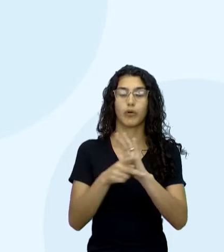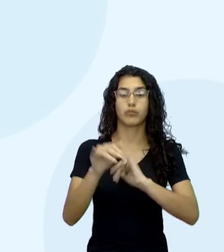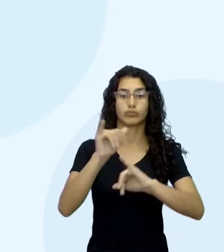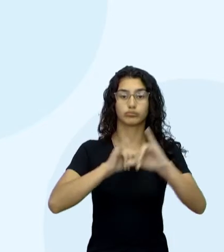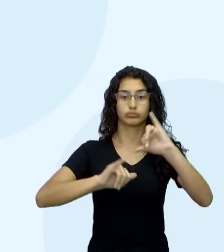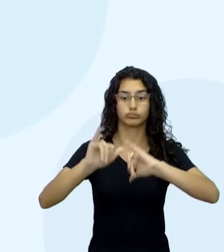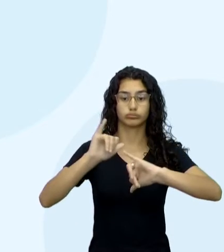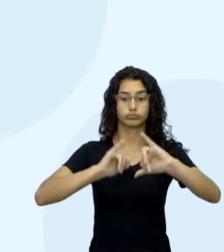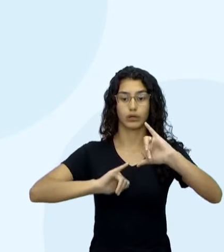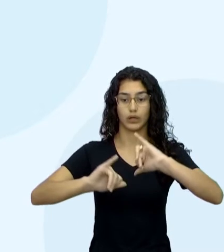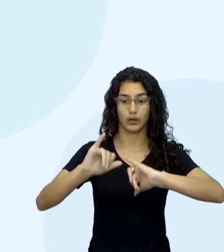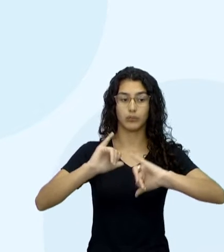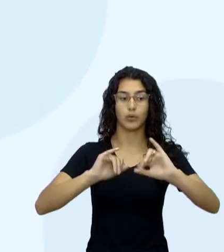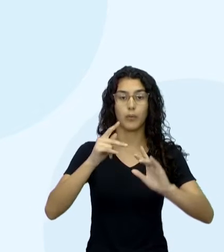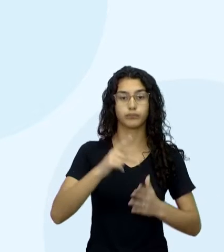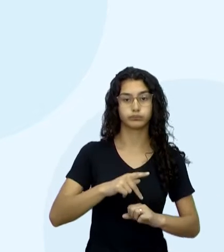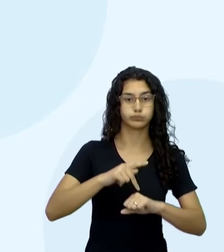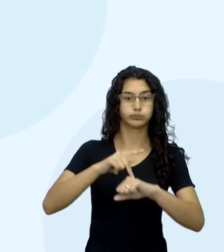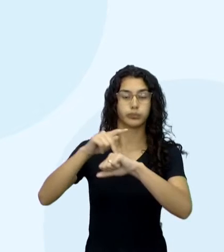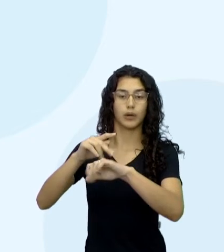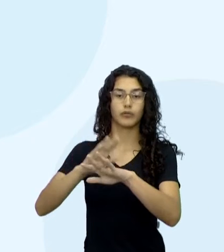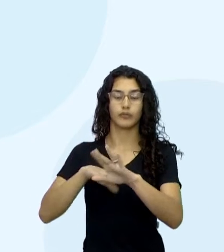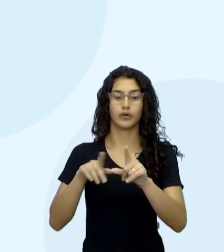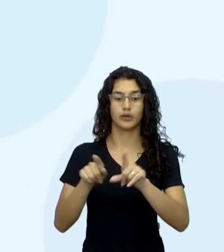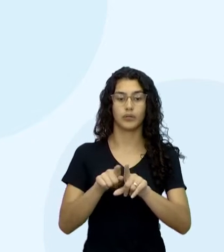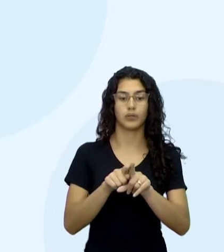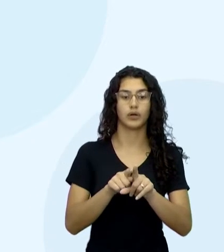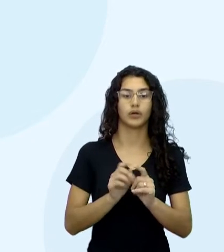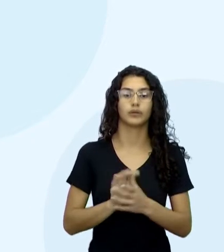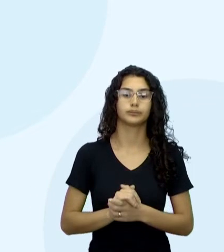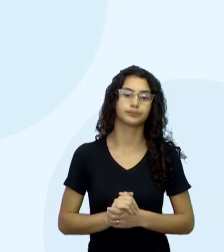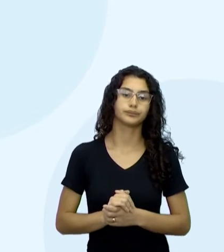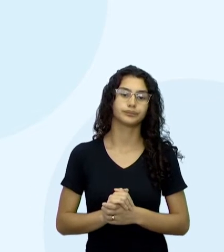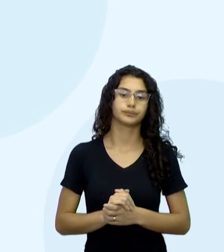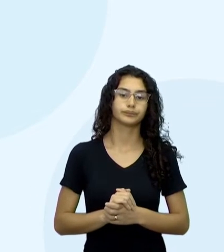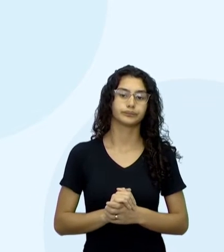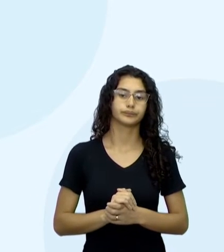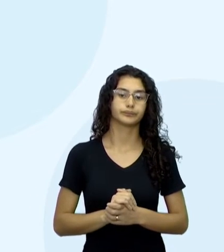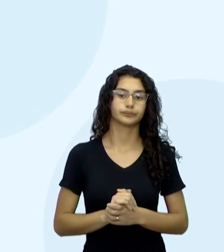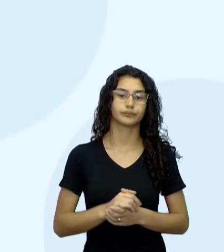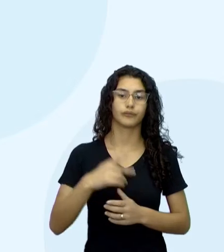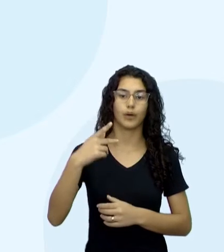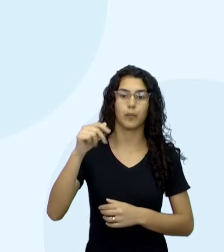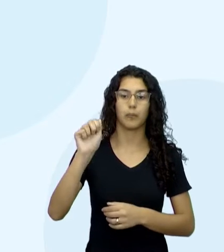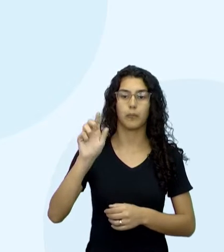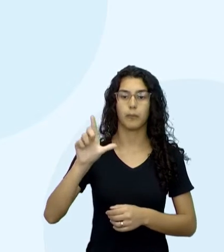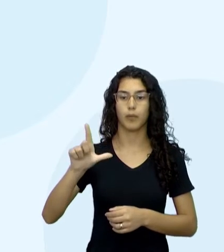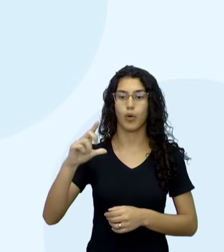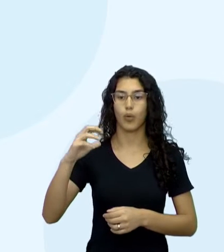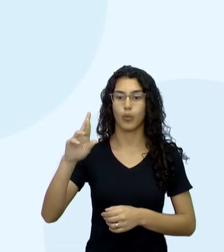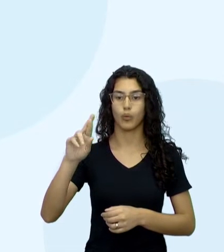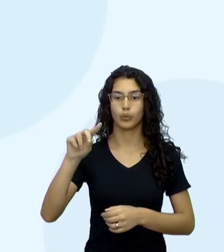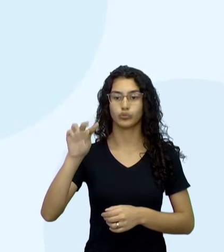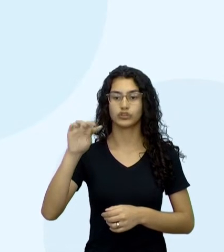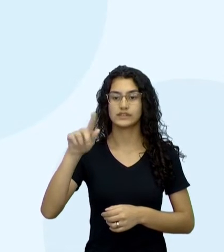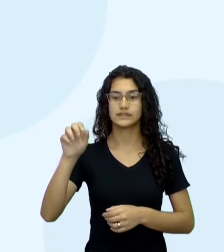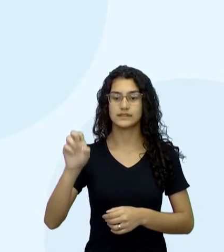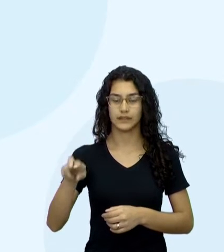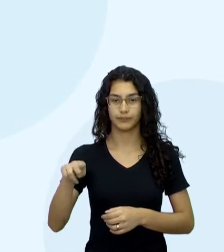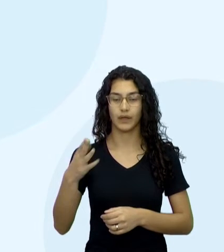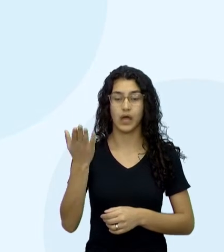Prêmio Nobel de química em 1995 que é o Paul crutzen né antes cerca de